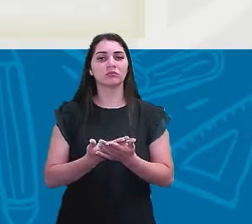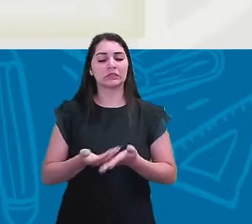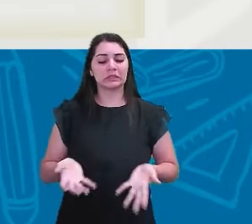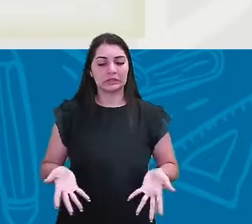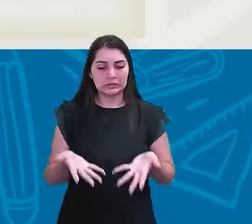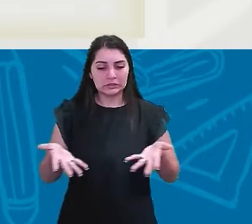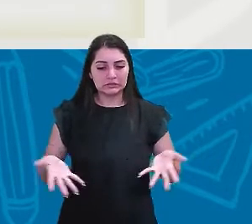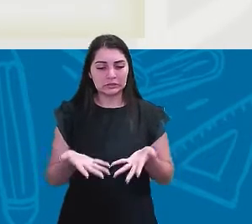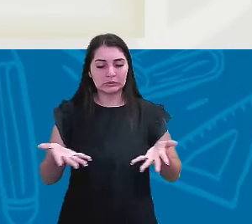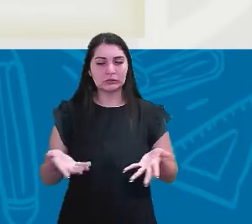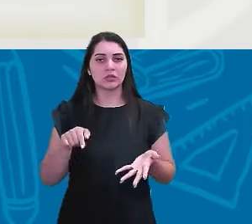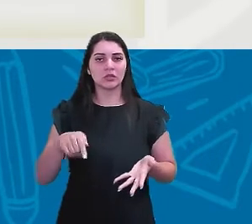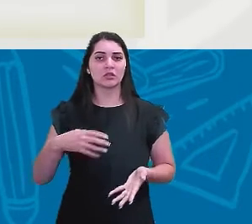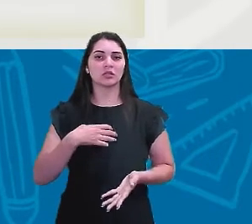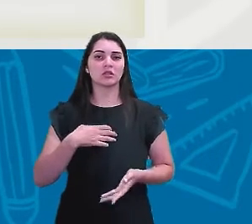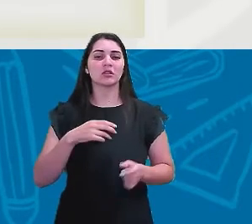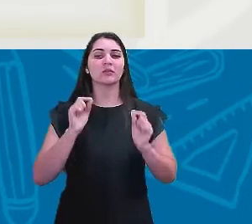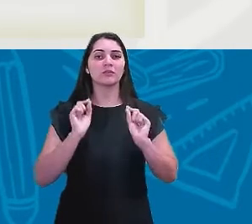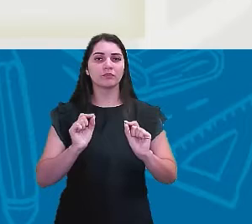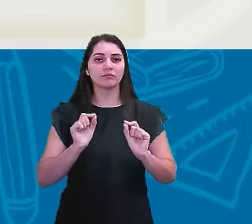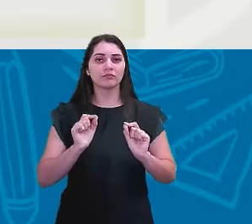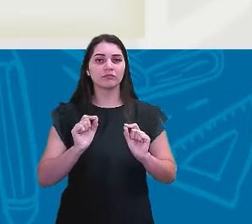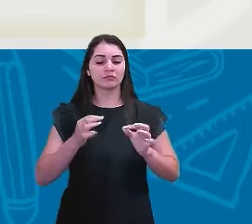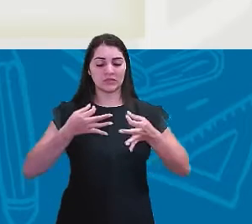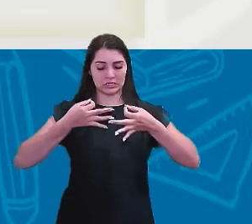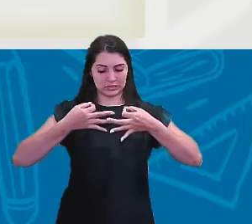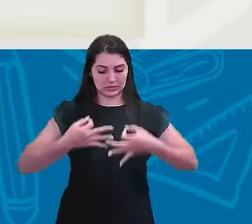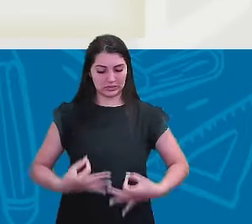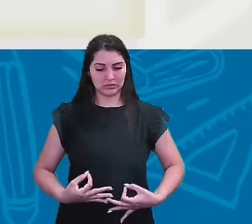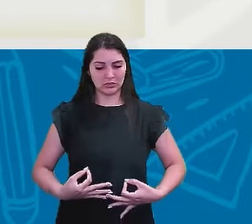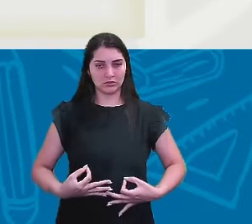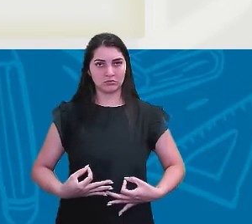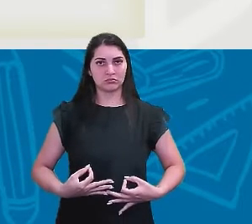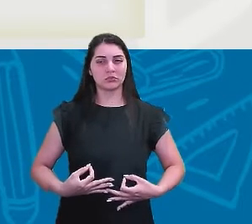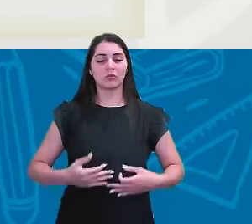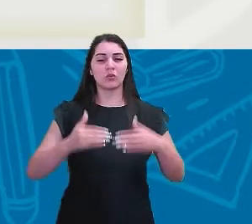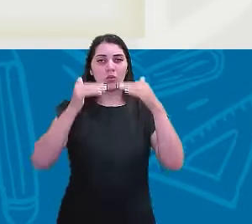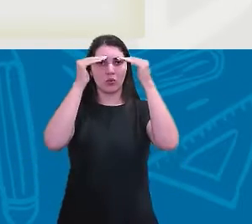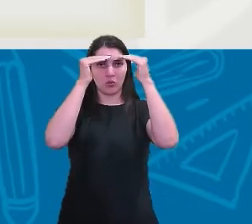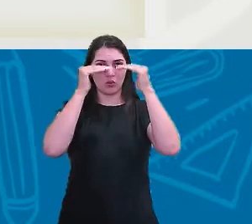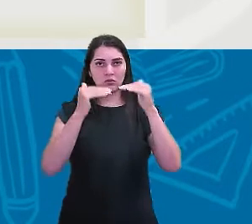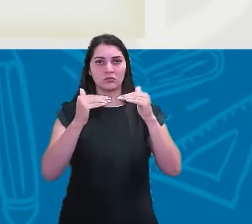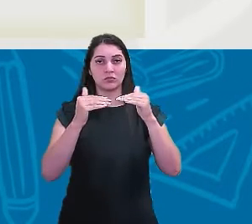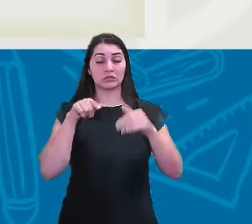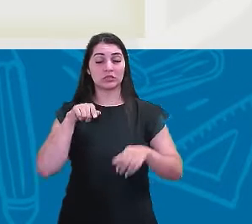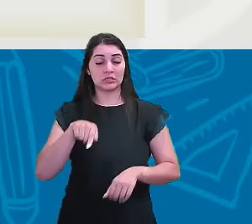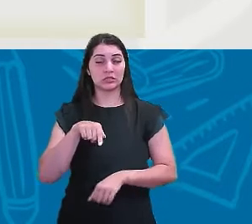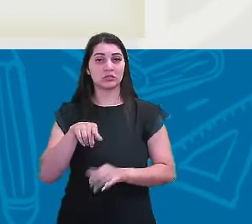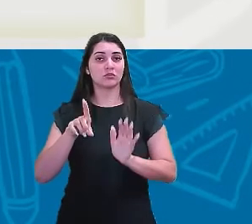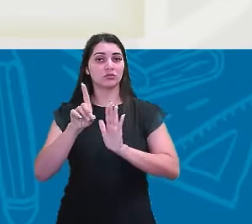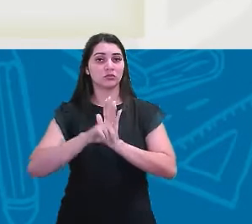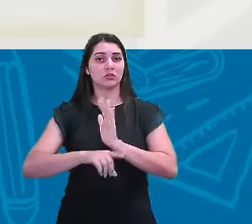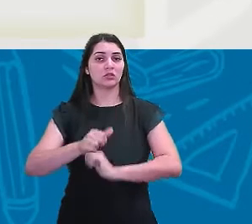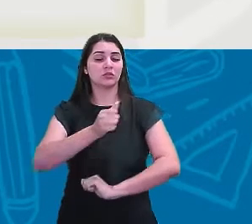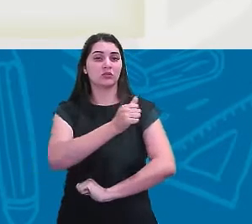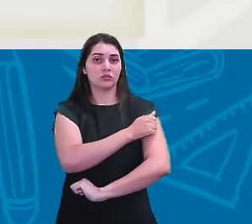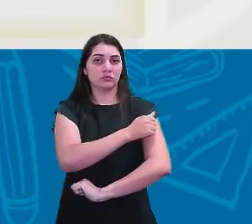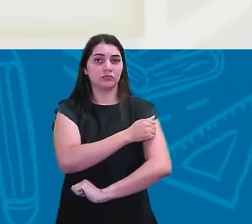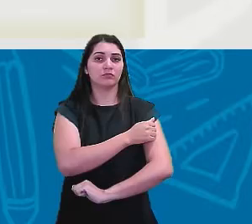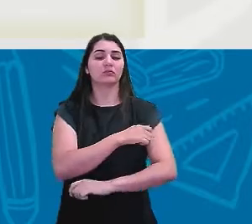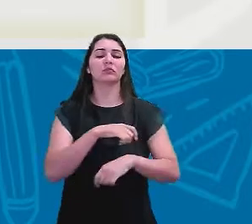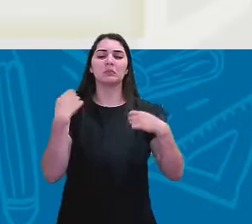nesse sentido. Ser tratado com respeito. Isso é o direito do aluno. Ele tem que ser tratado